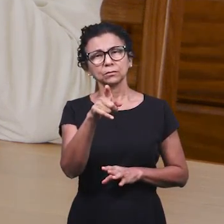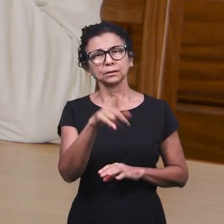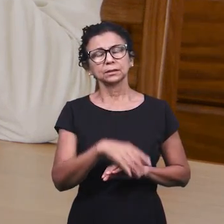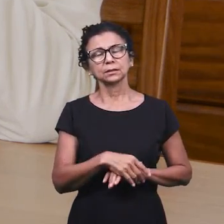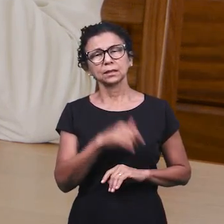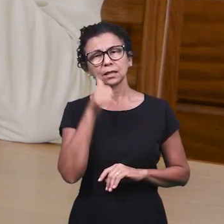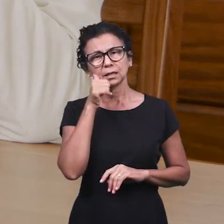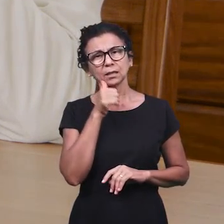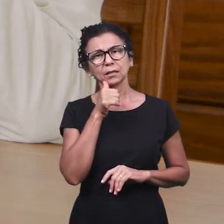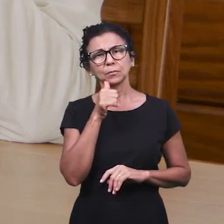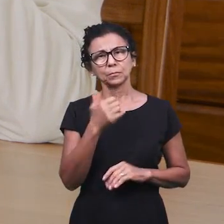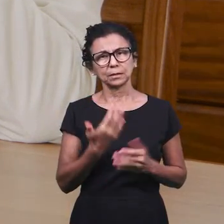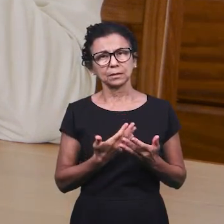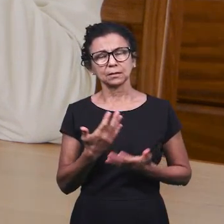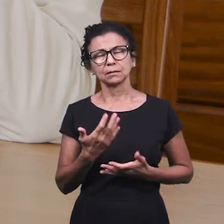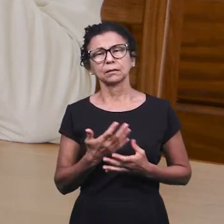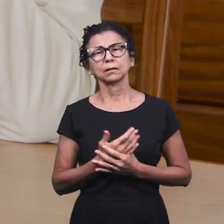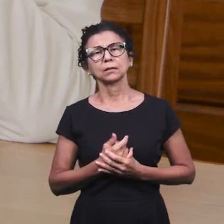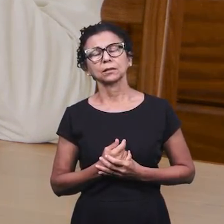ouvindo, resista